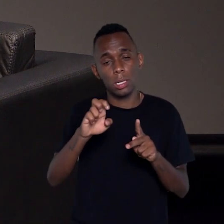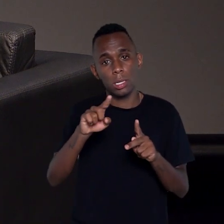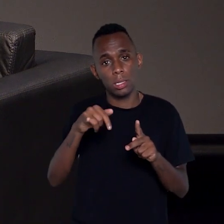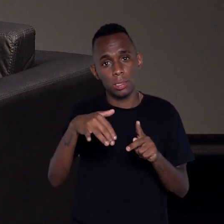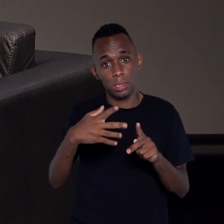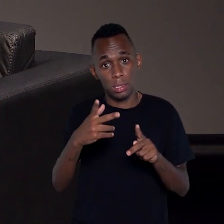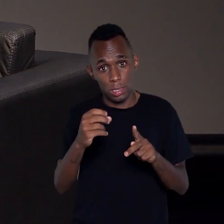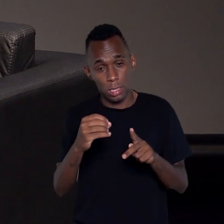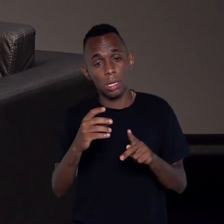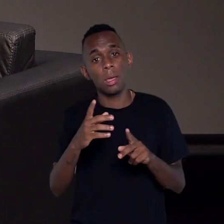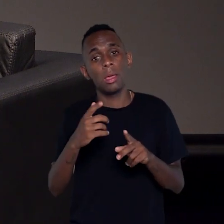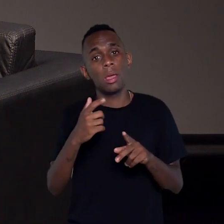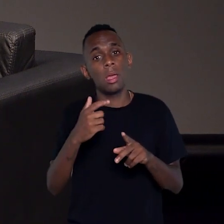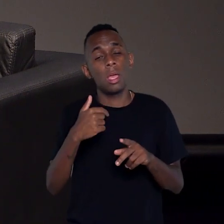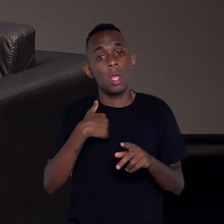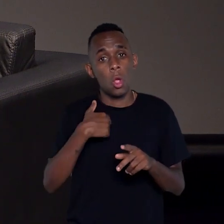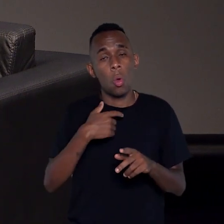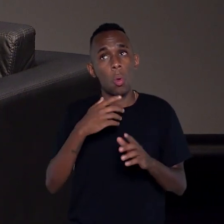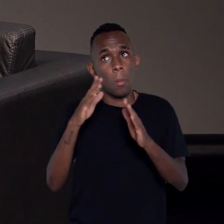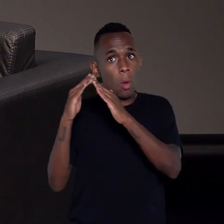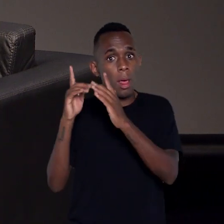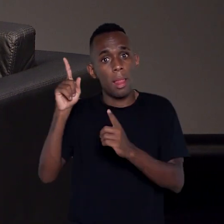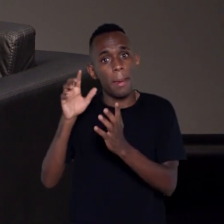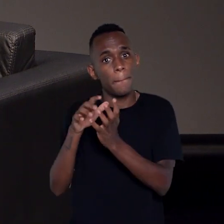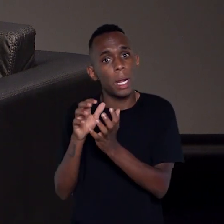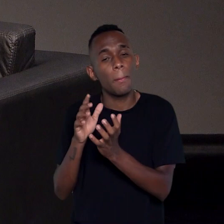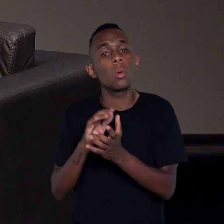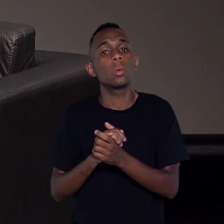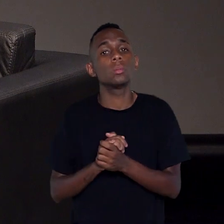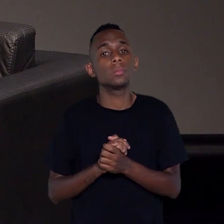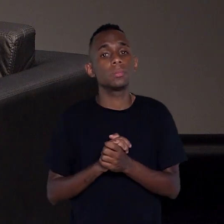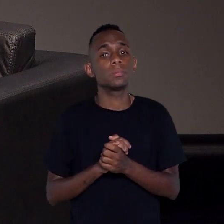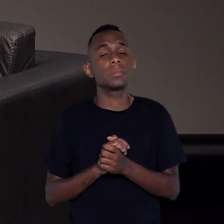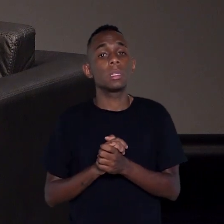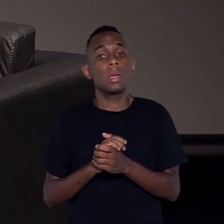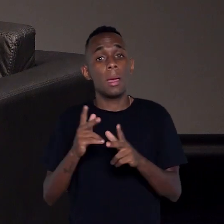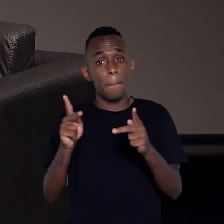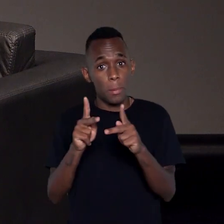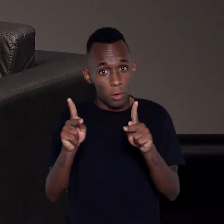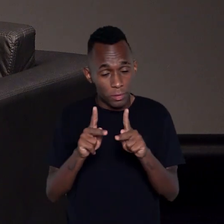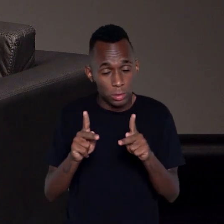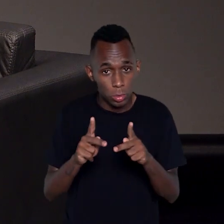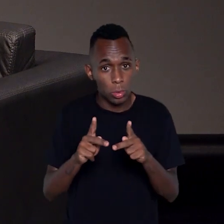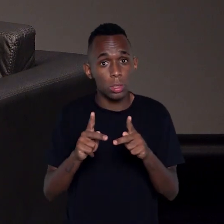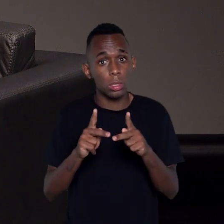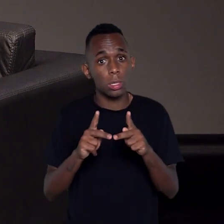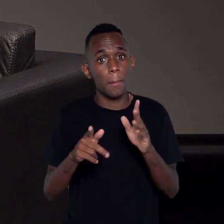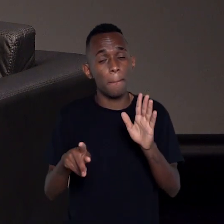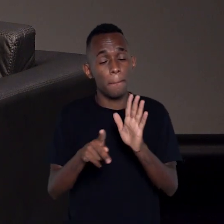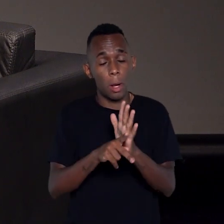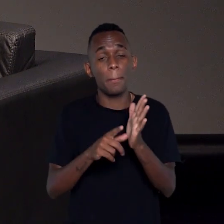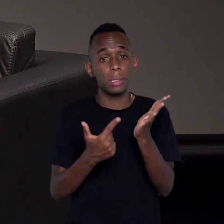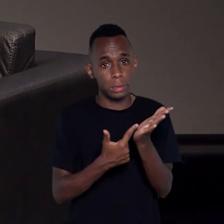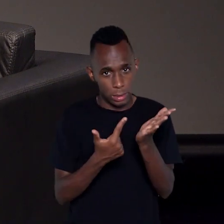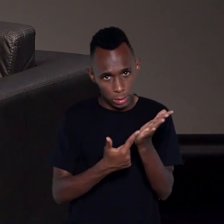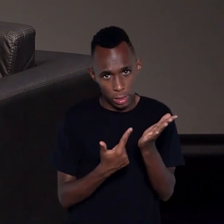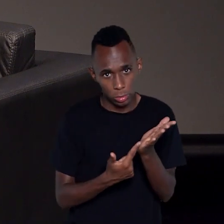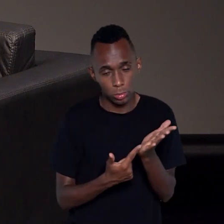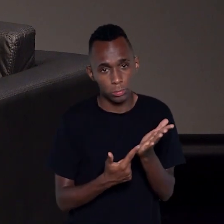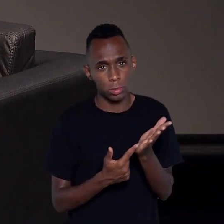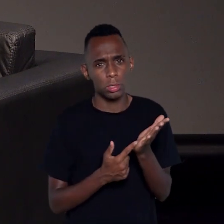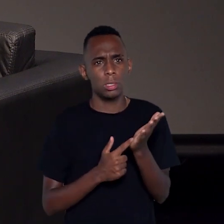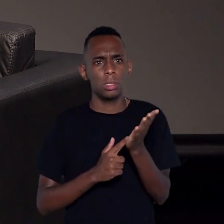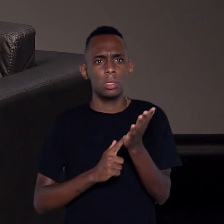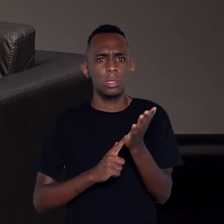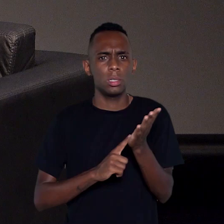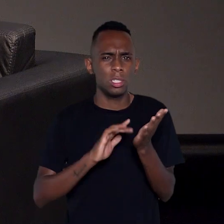Terezinha Cioli, eu morava em Pernambuco esta época, professora Terezinha Cioli era professora de literatura,